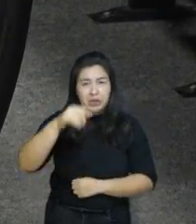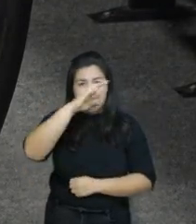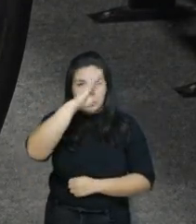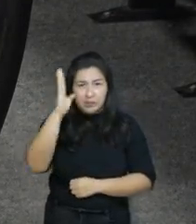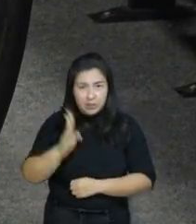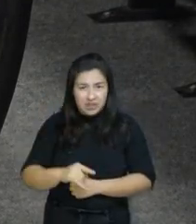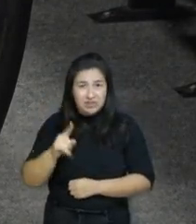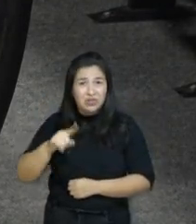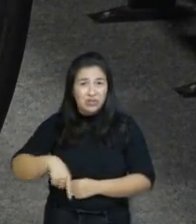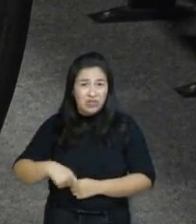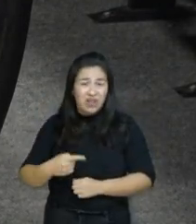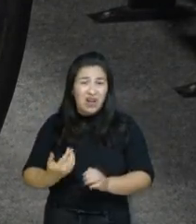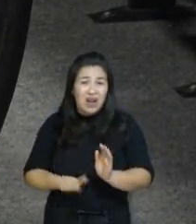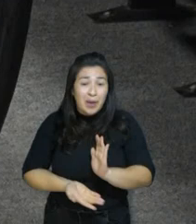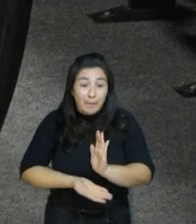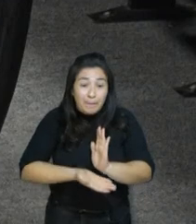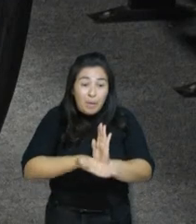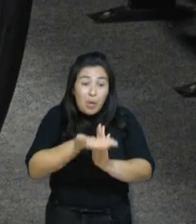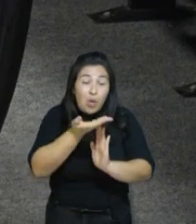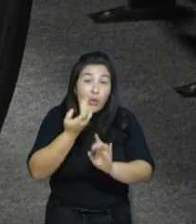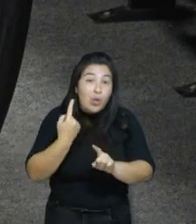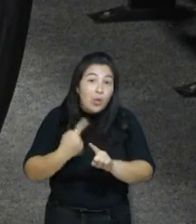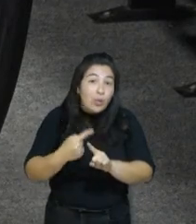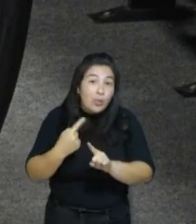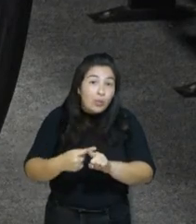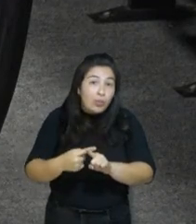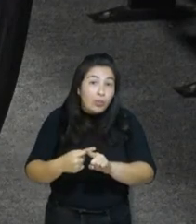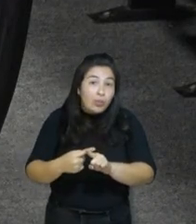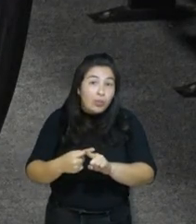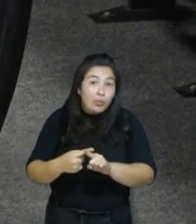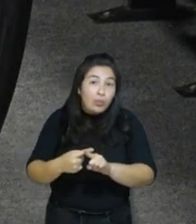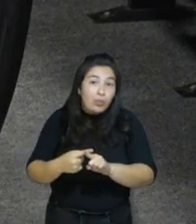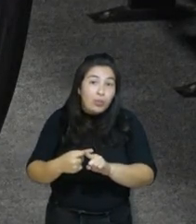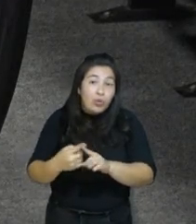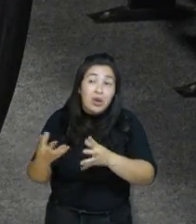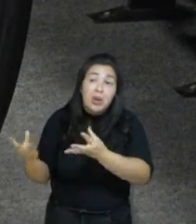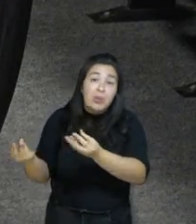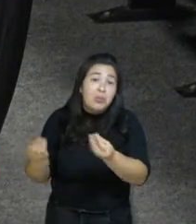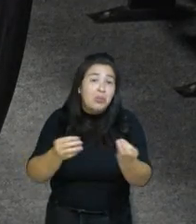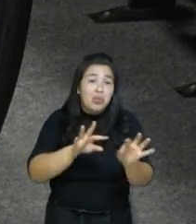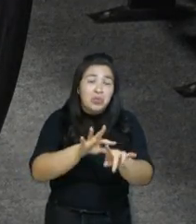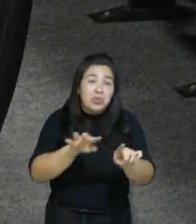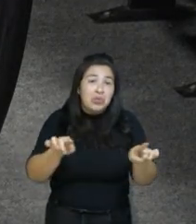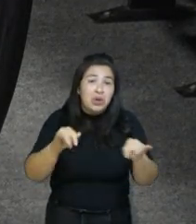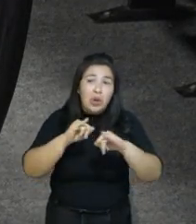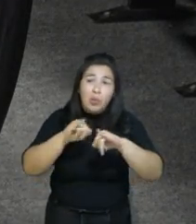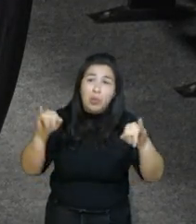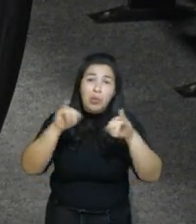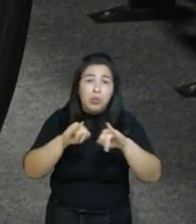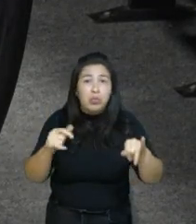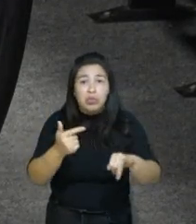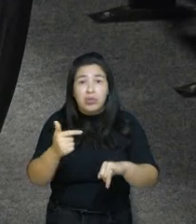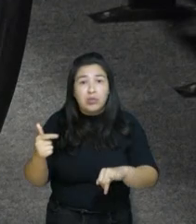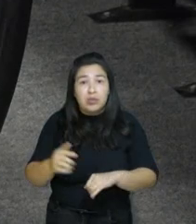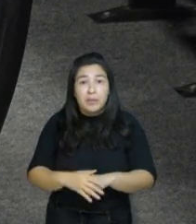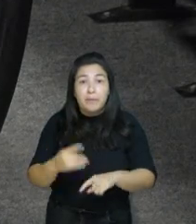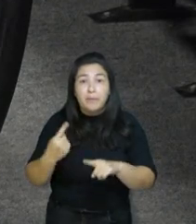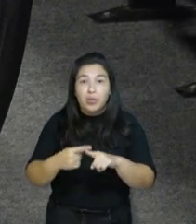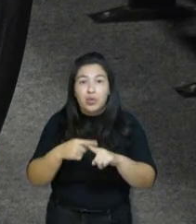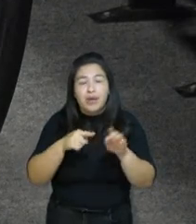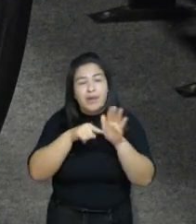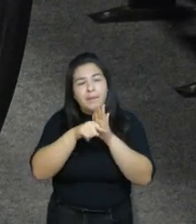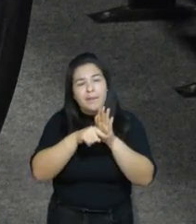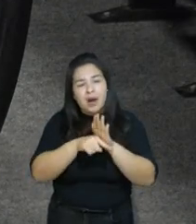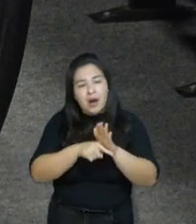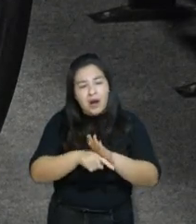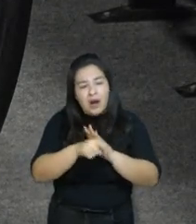número seja muito mais alto do que o que tradicionalmente vem à mídia. O que não acontece é o